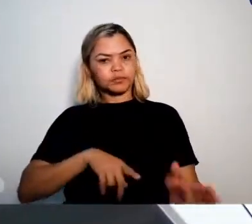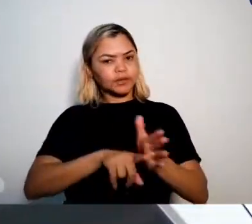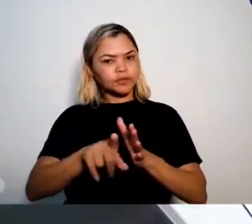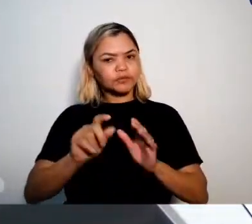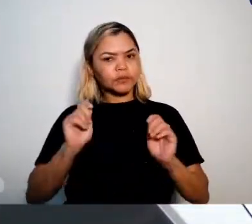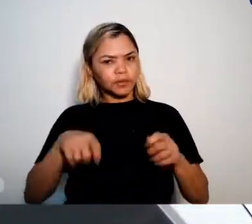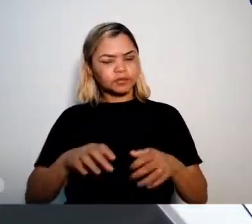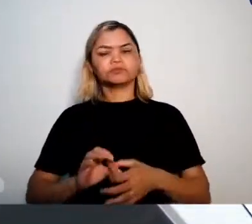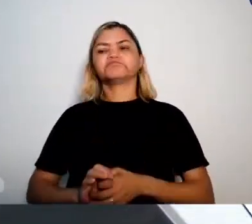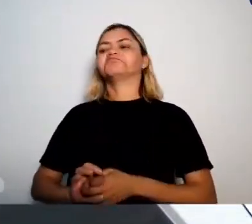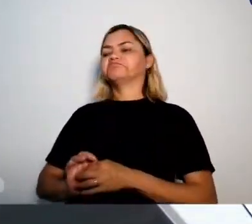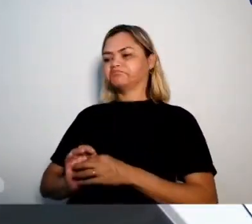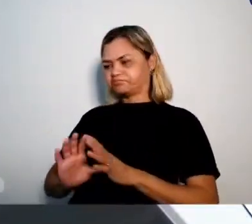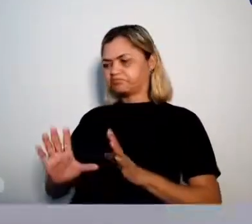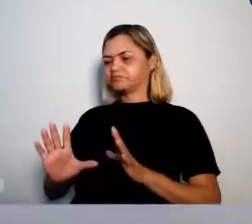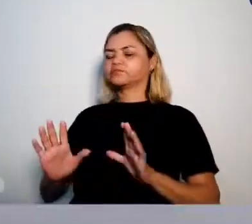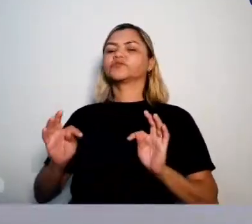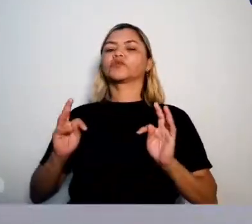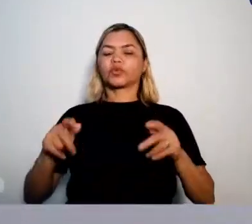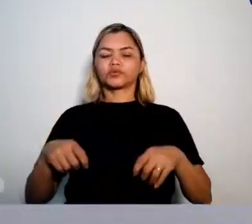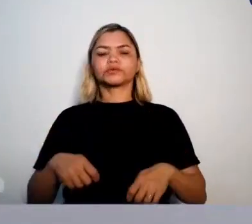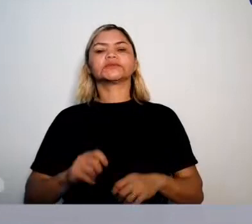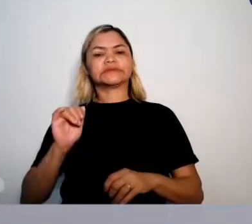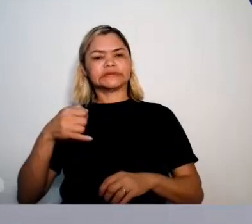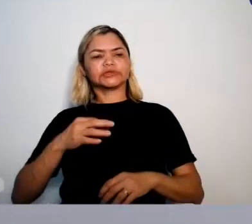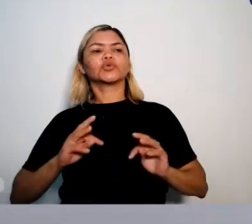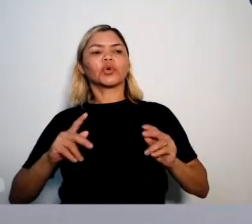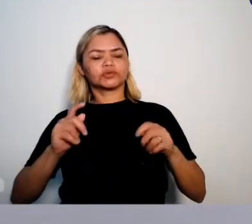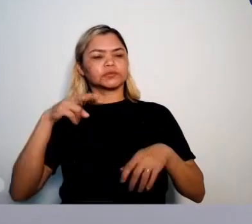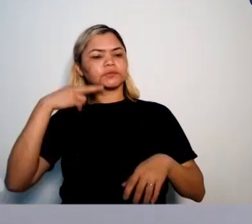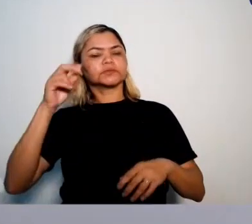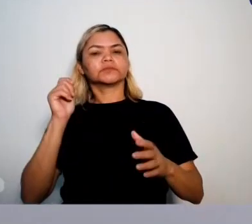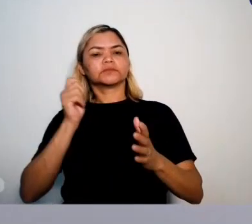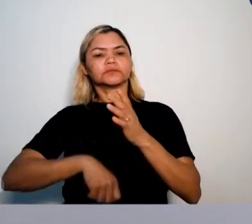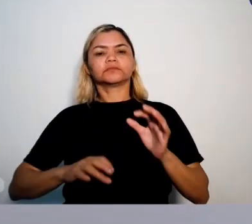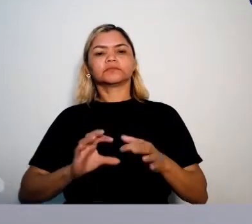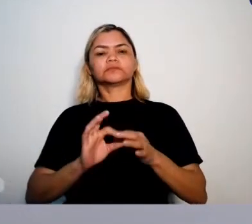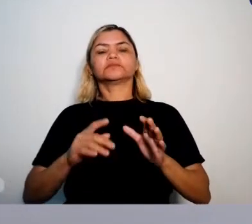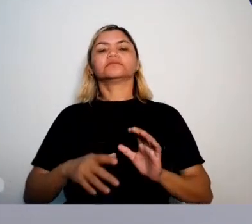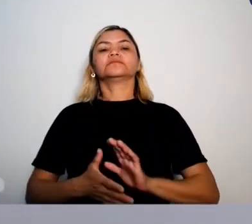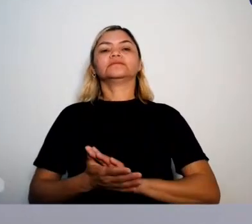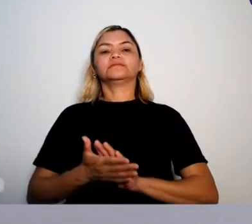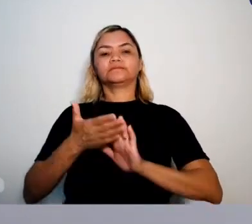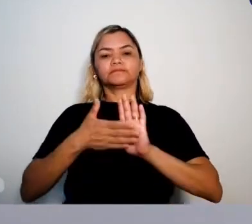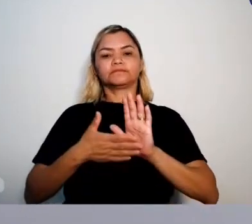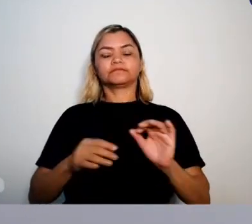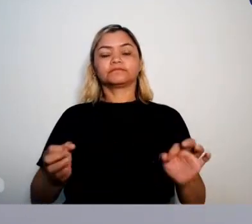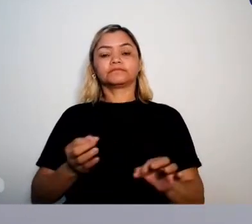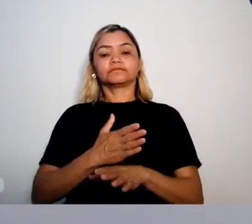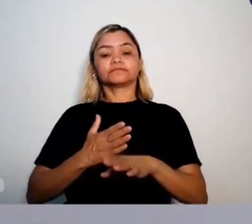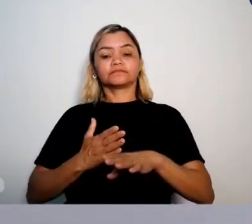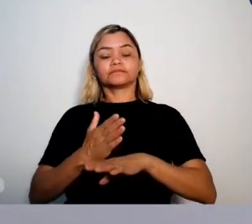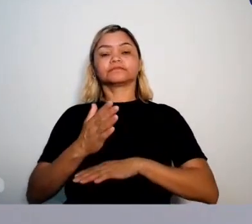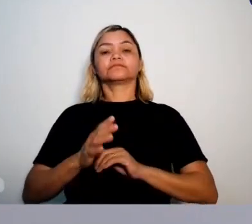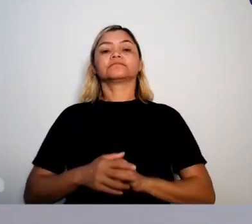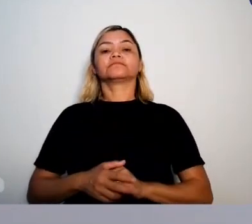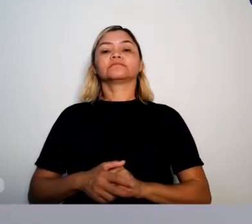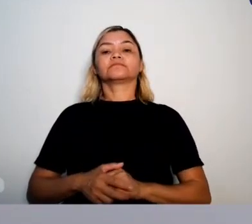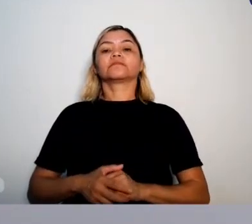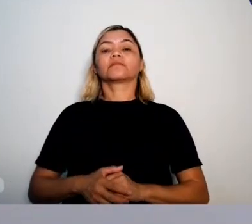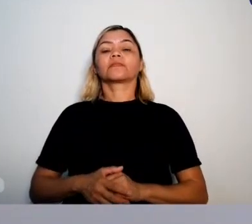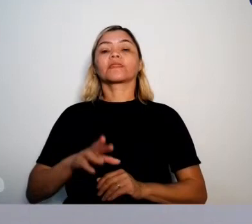Está autorizado, como os demais. A matéria está à disposição de todos, senhores vereadores. Estão todos aprovados, com exceção ao